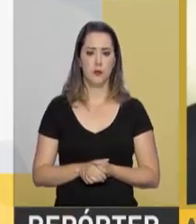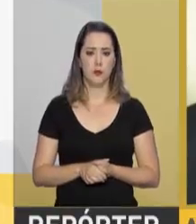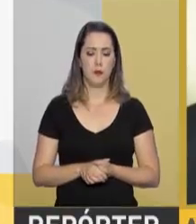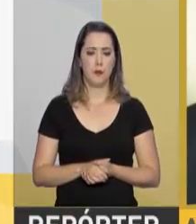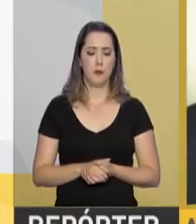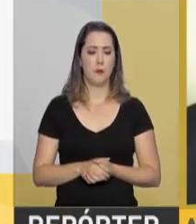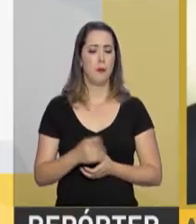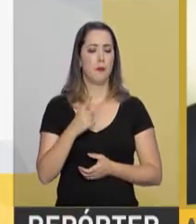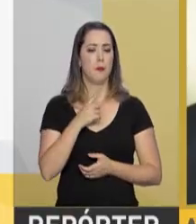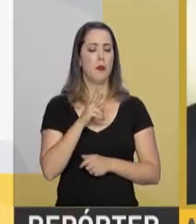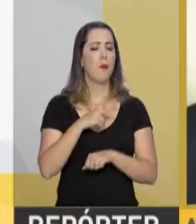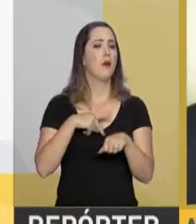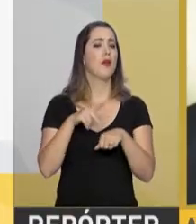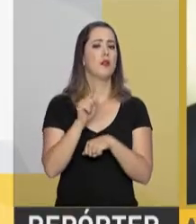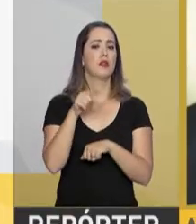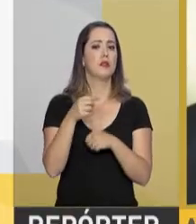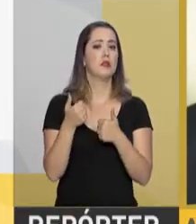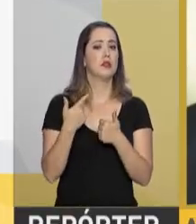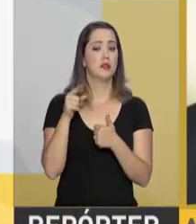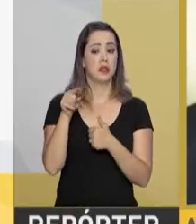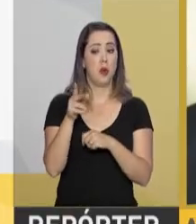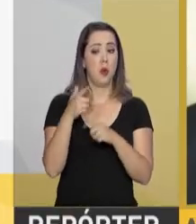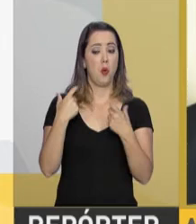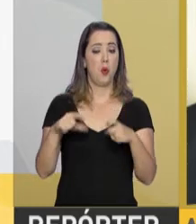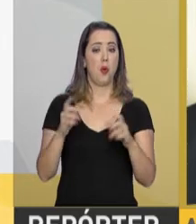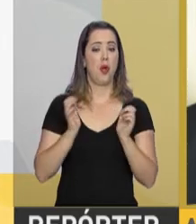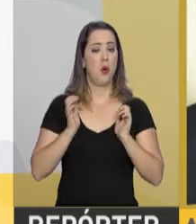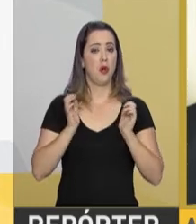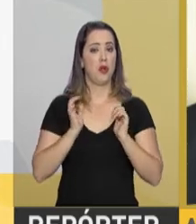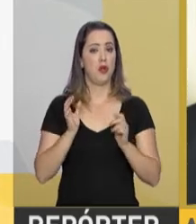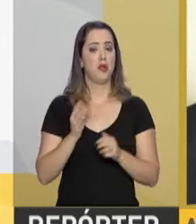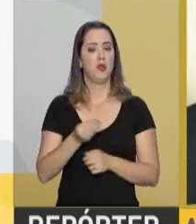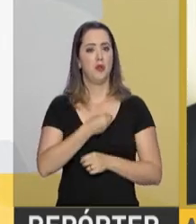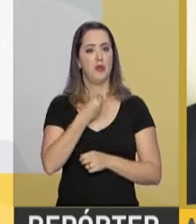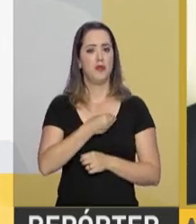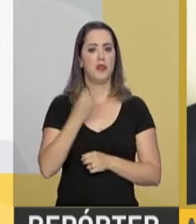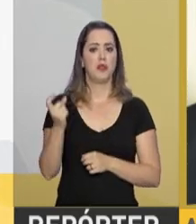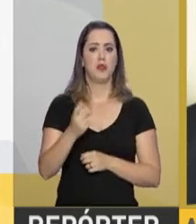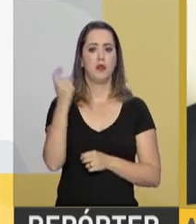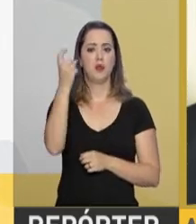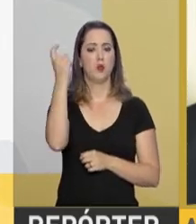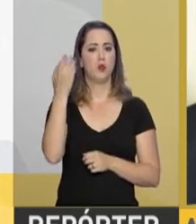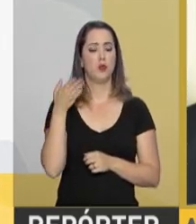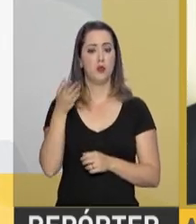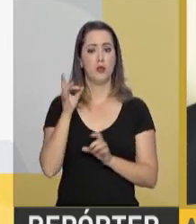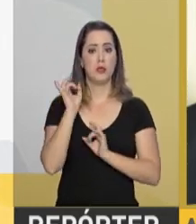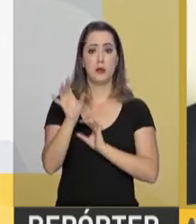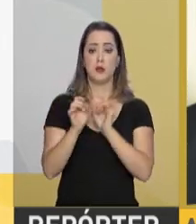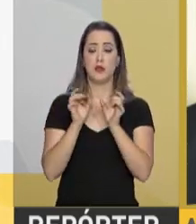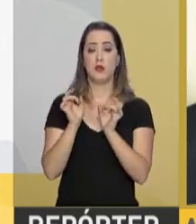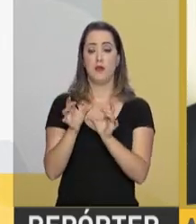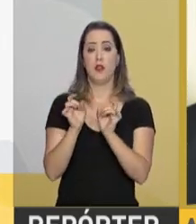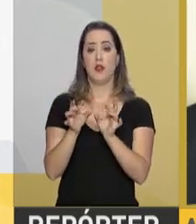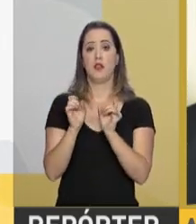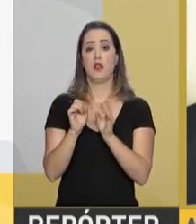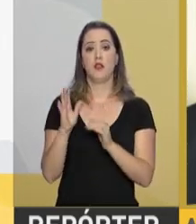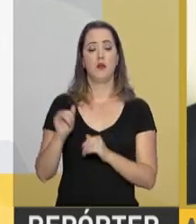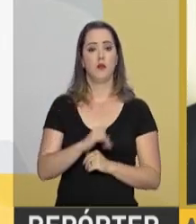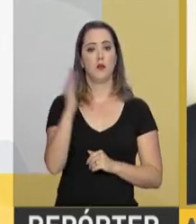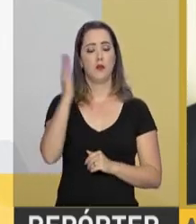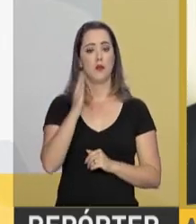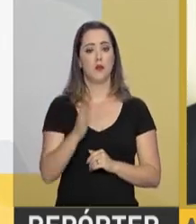é um país muito próspero um país que tem um nível de vida muito alto especializada em comércio de comércio exterior